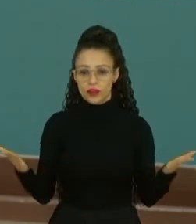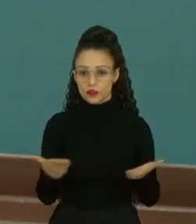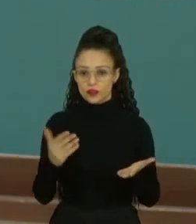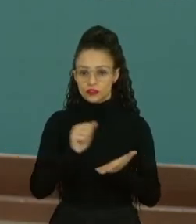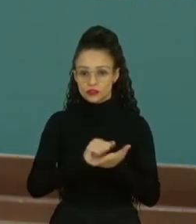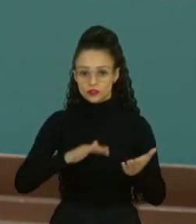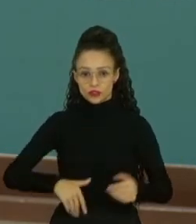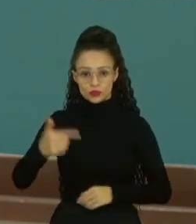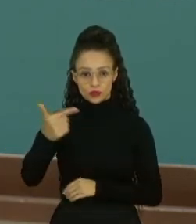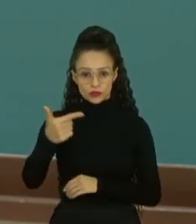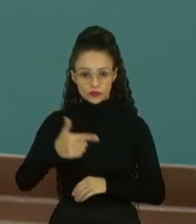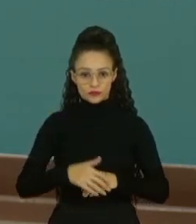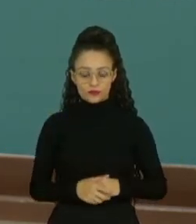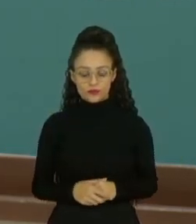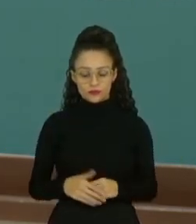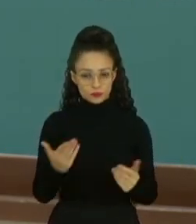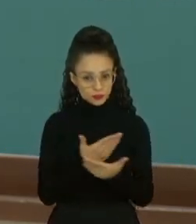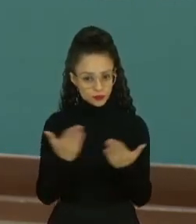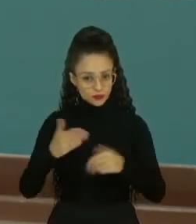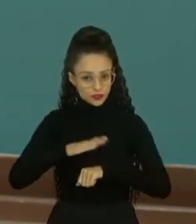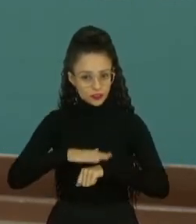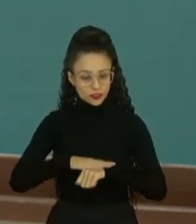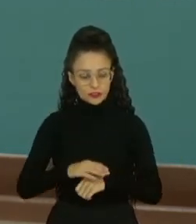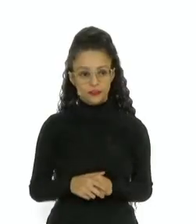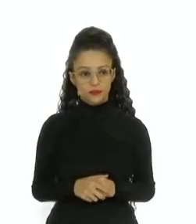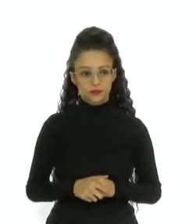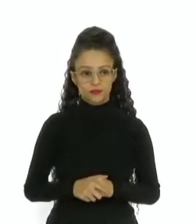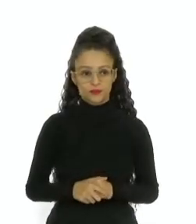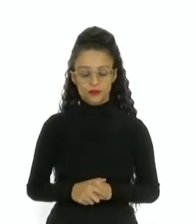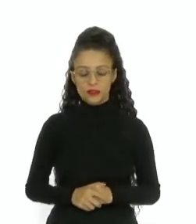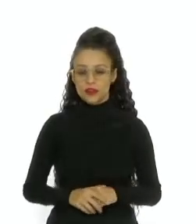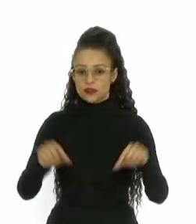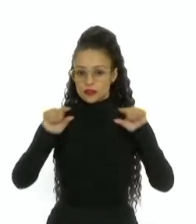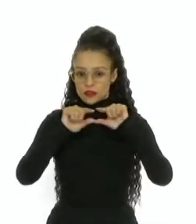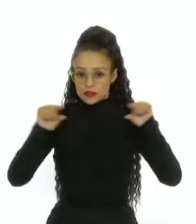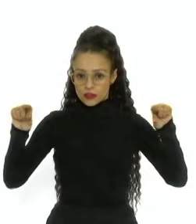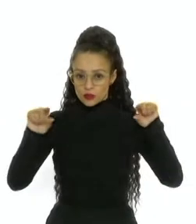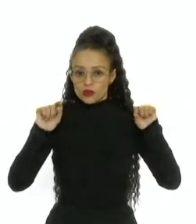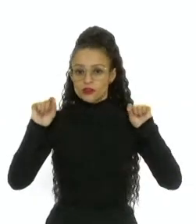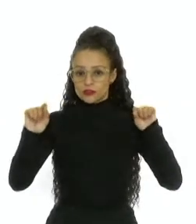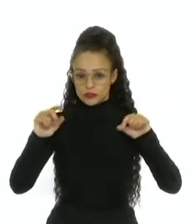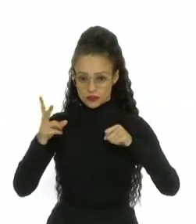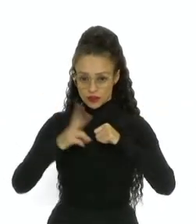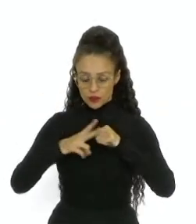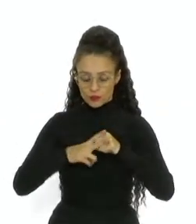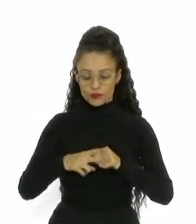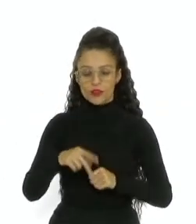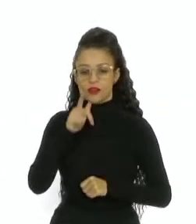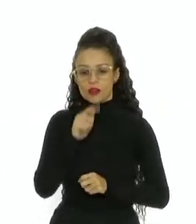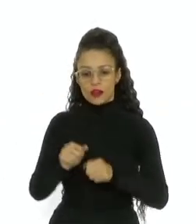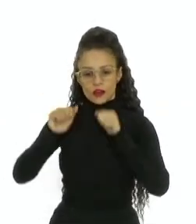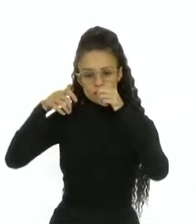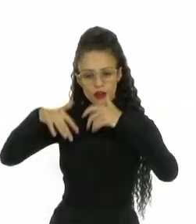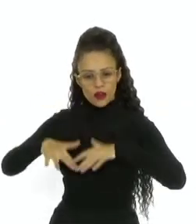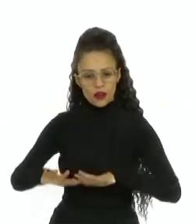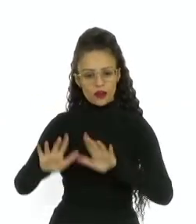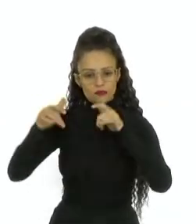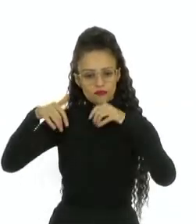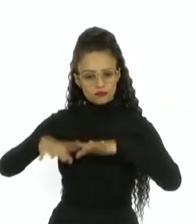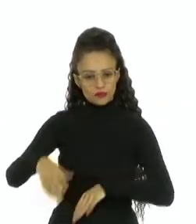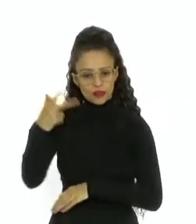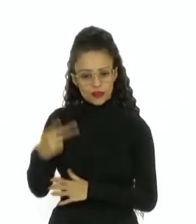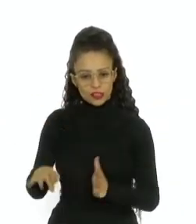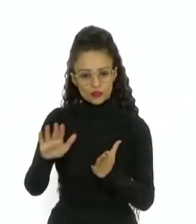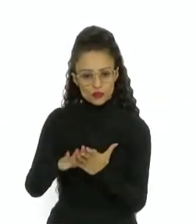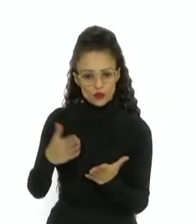Agora, atividade de número 2 para você. Olha lá. Na oração. Quando as ondas do mar vinham quebrar no pátio